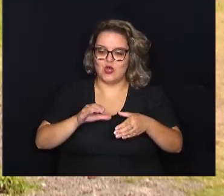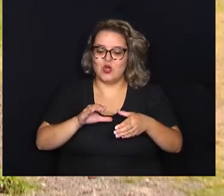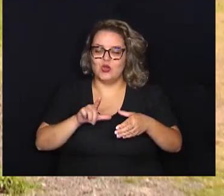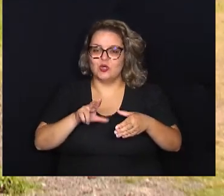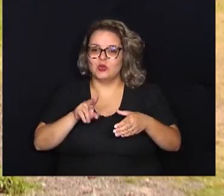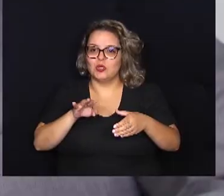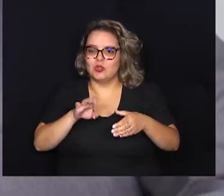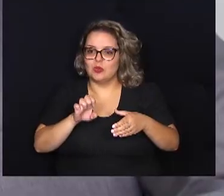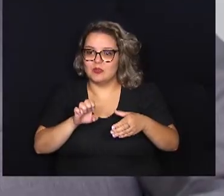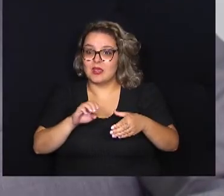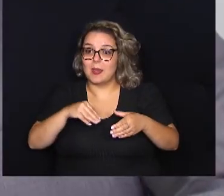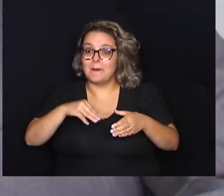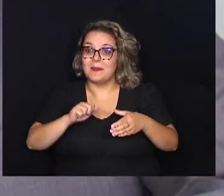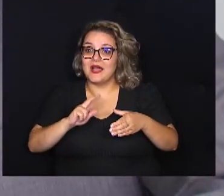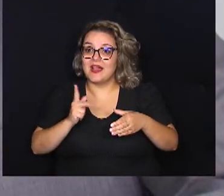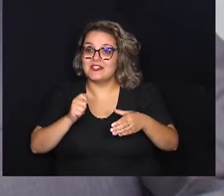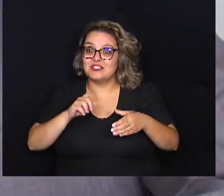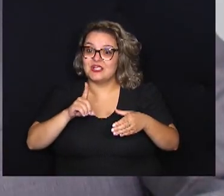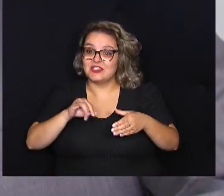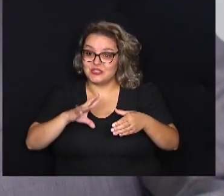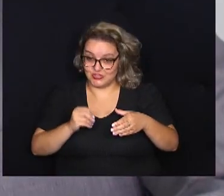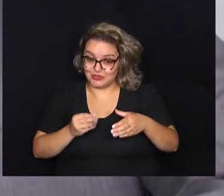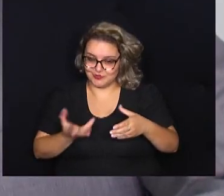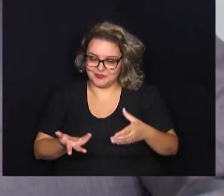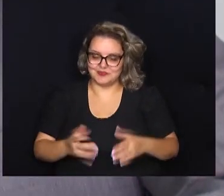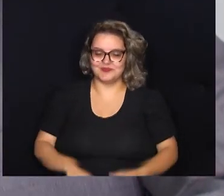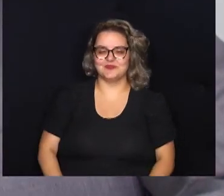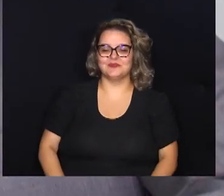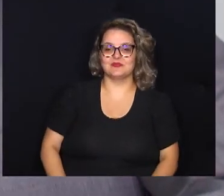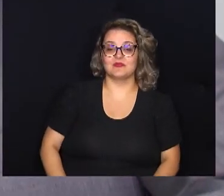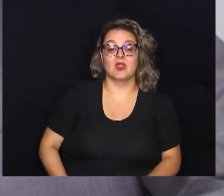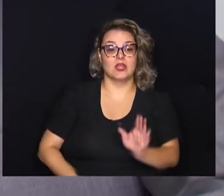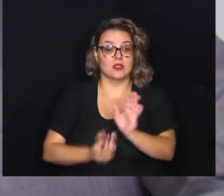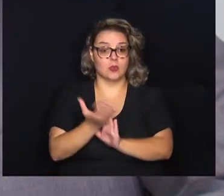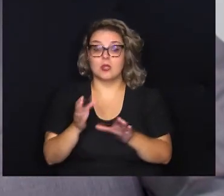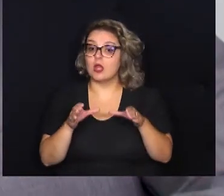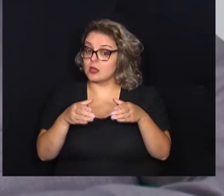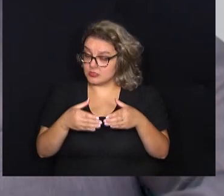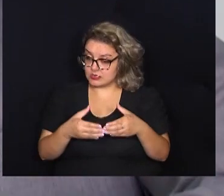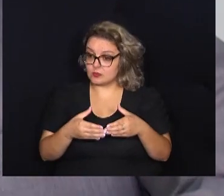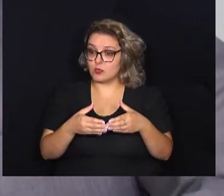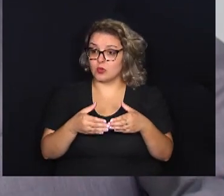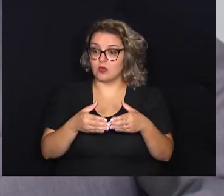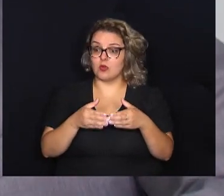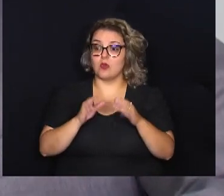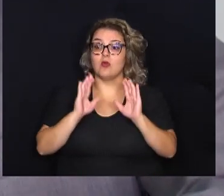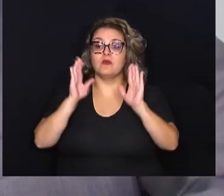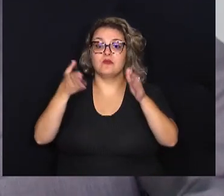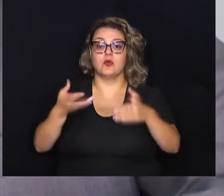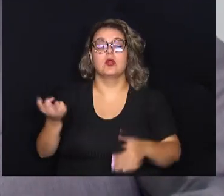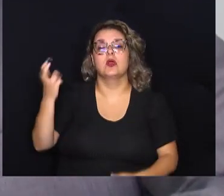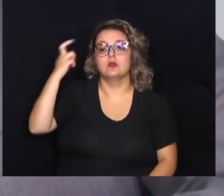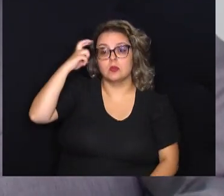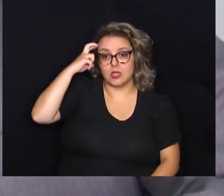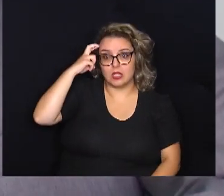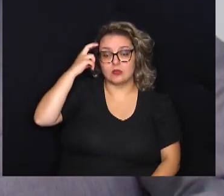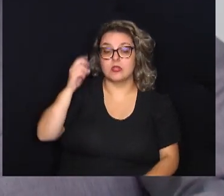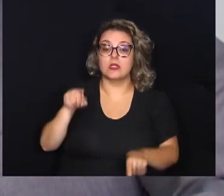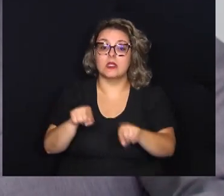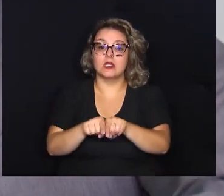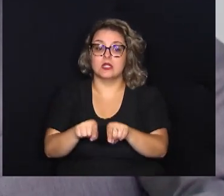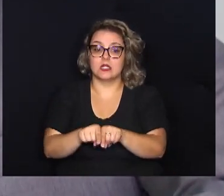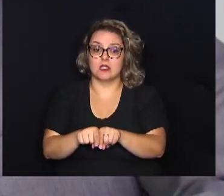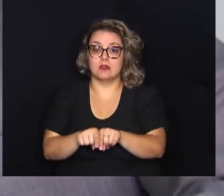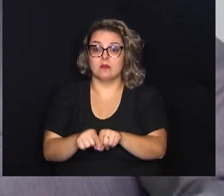apelido de Machadinho. Então eles resolveram criar esse clube voltado para a cultura e para